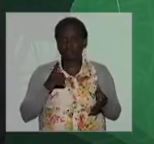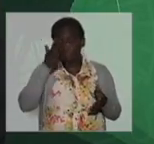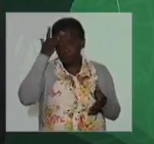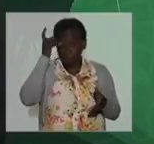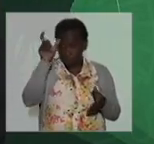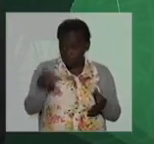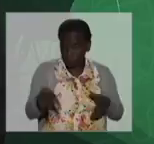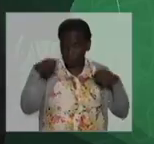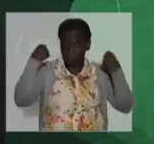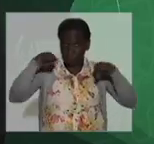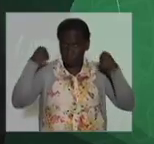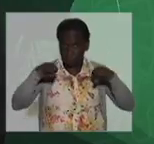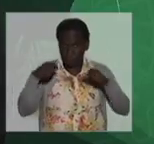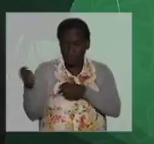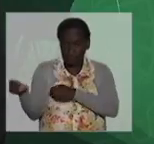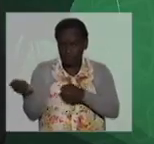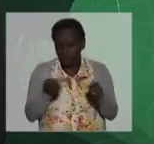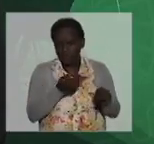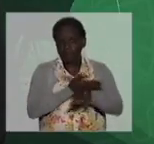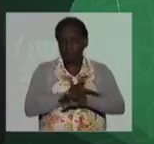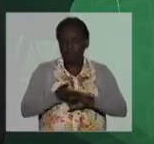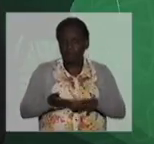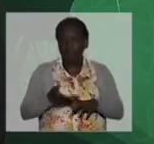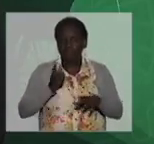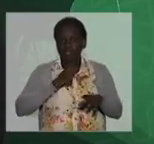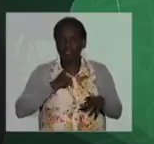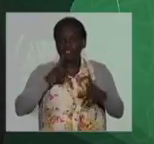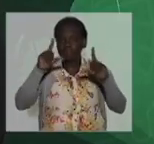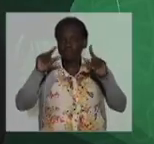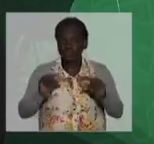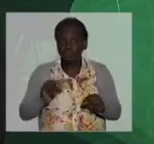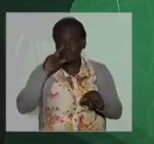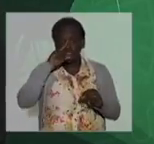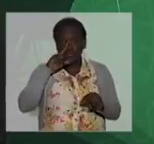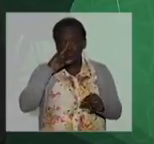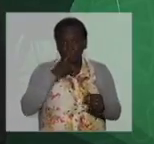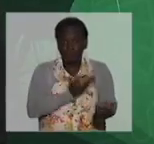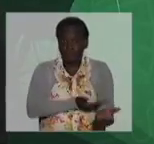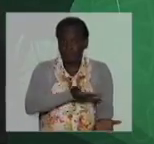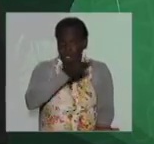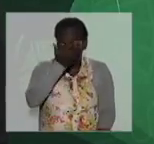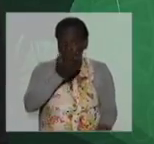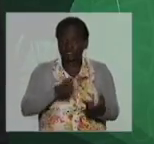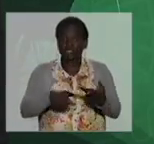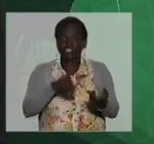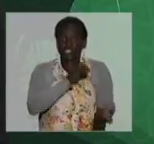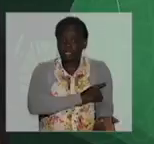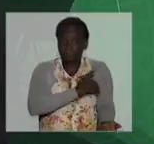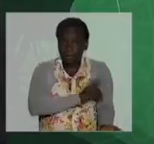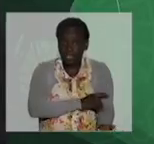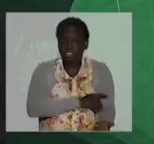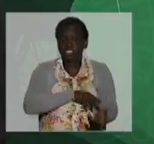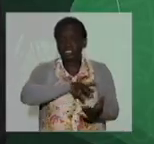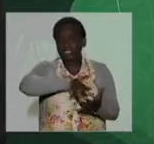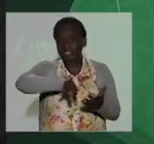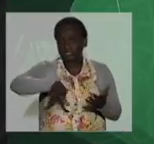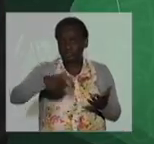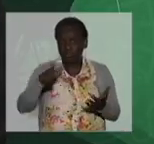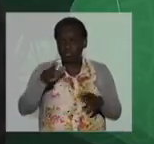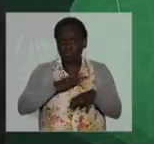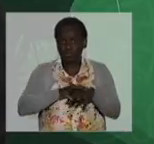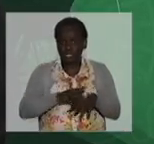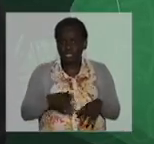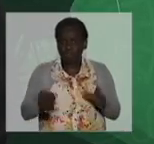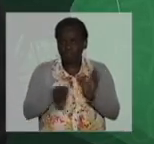tem uma pessoa praticando atividade física constante, você tem a diminuição do risco de hipertensão, diabetes e uma série de